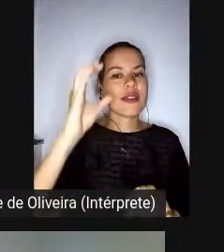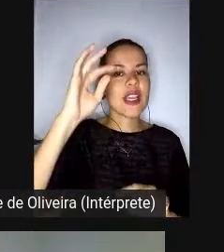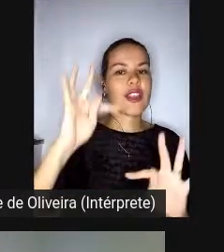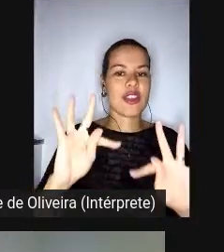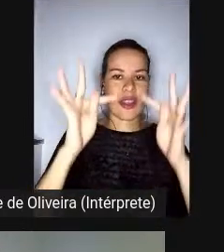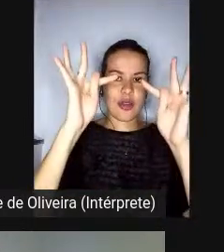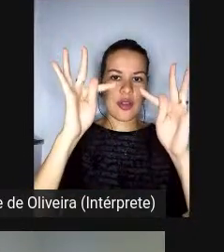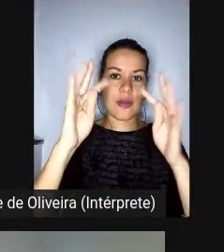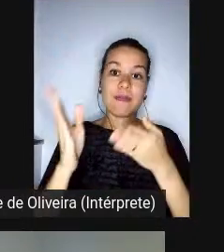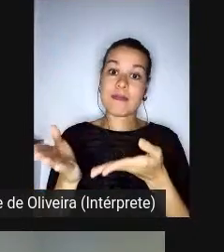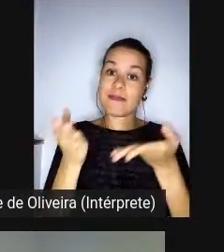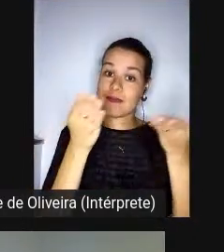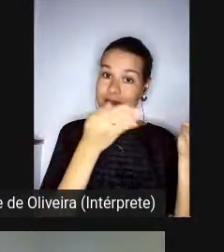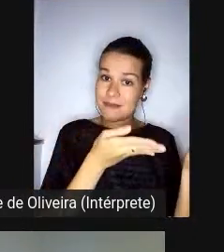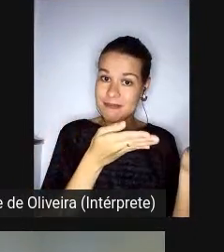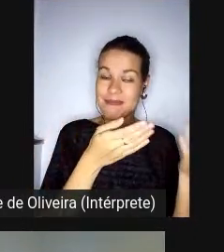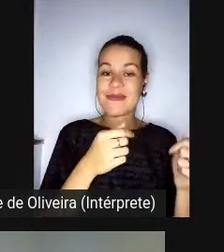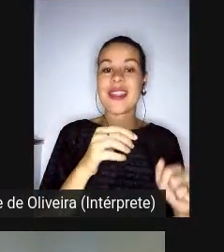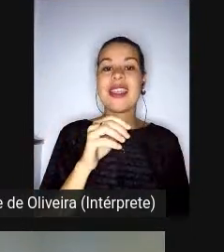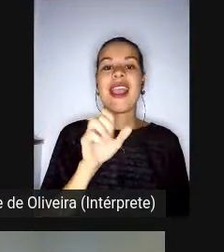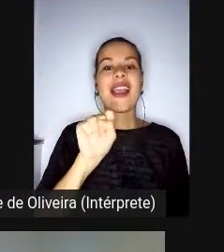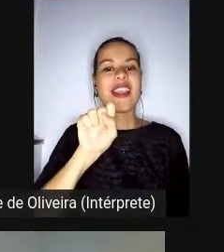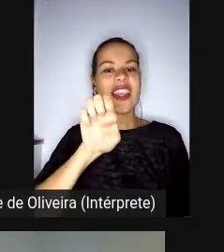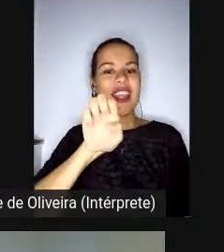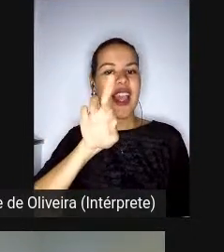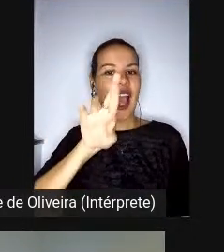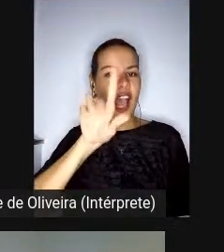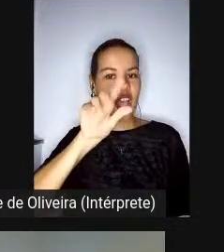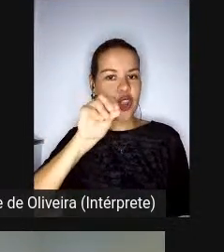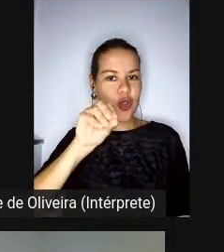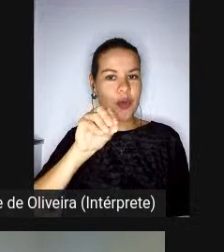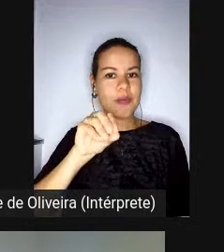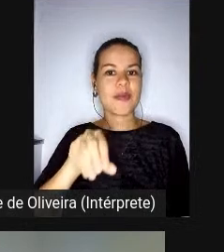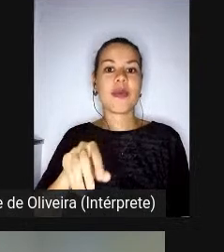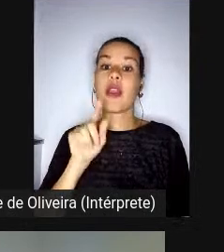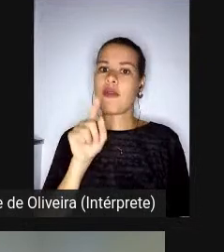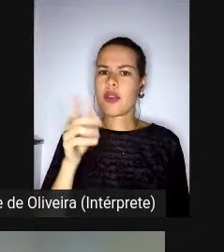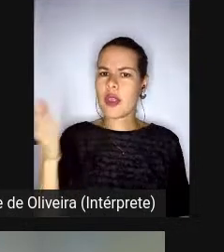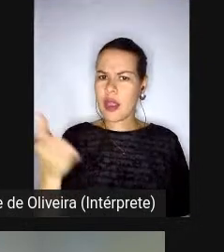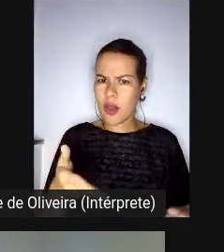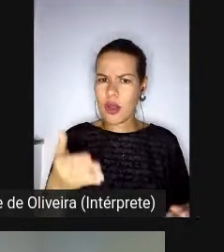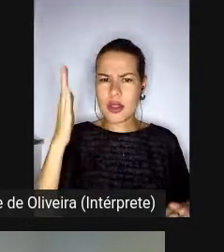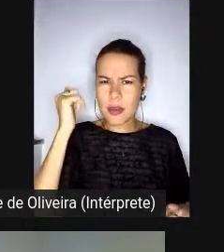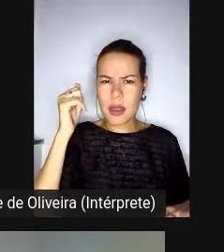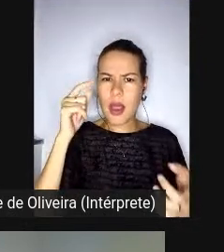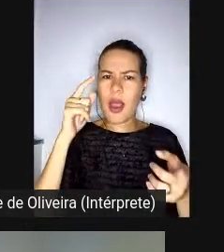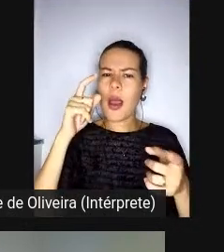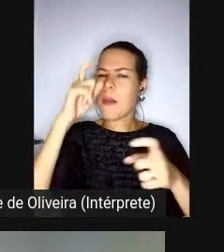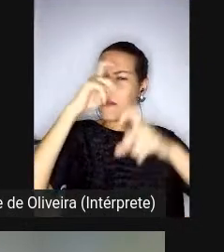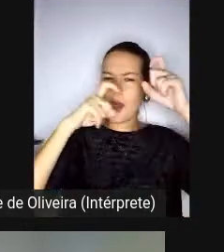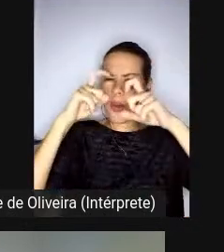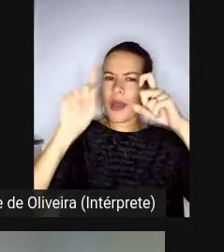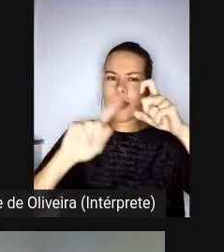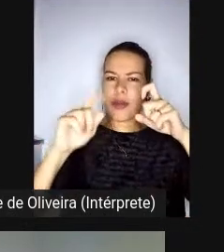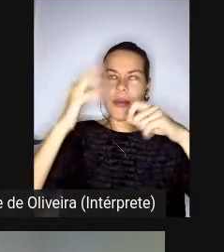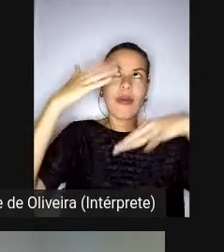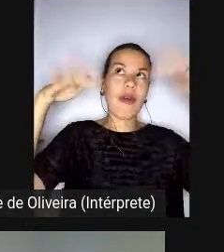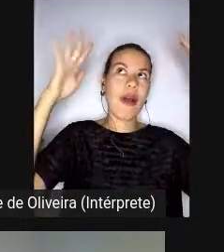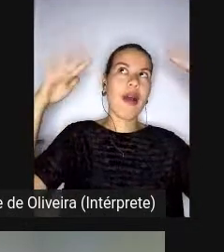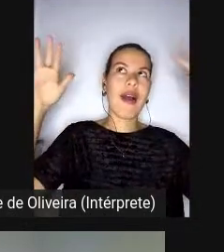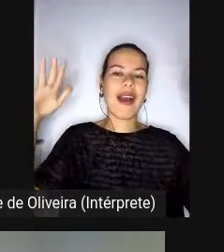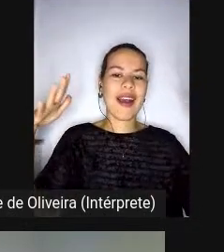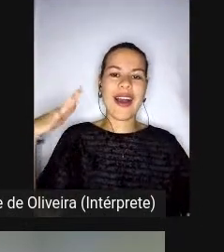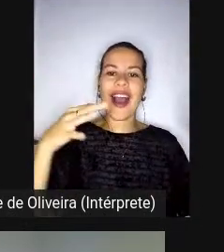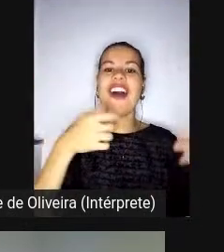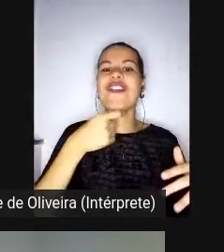Sérgio né agradeço Olá você que tava escutando agora não fique preocupado para o Fábio não está no além de vocês escutaram a voz